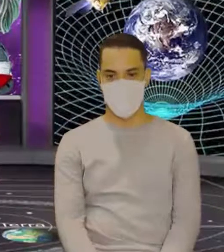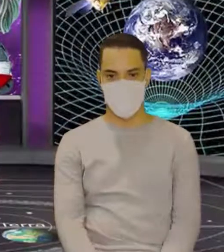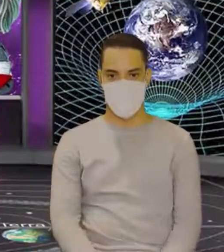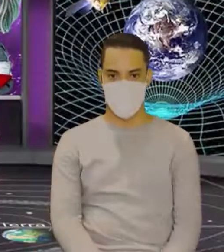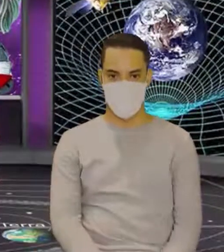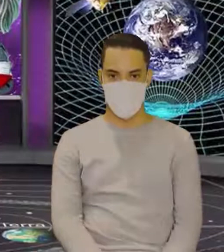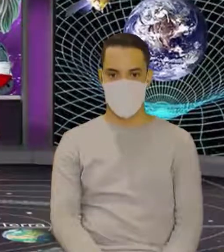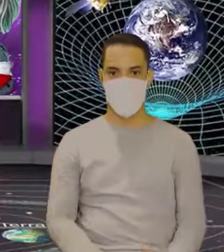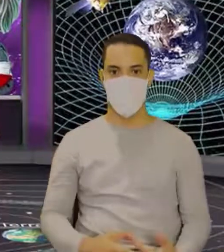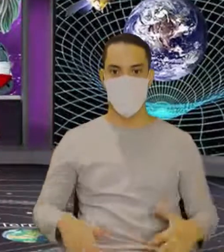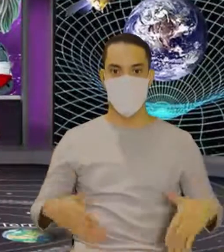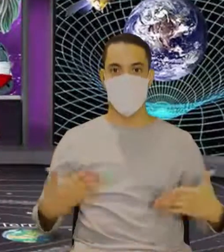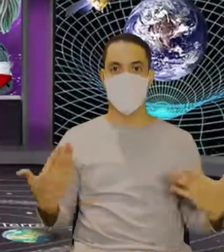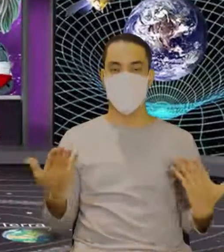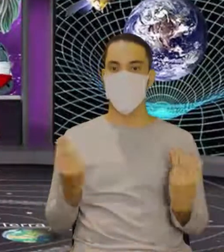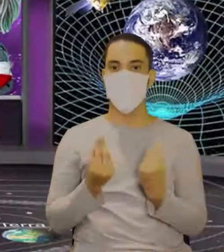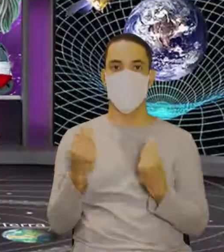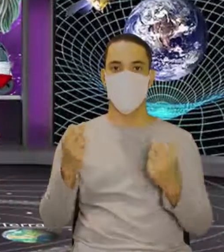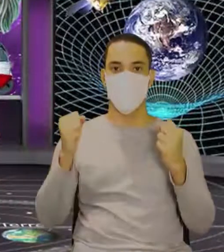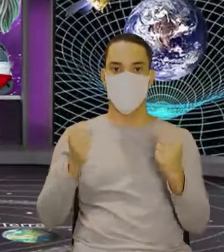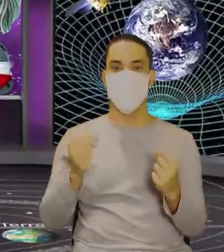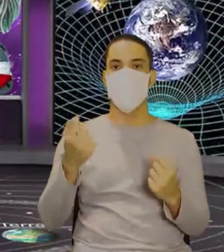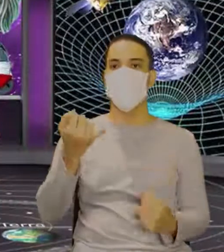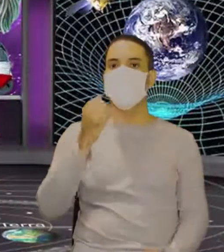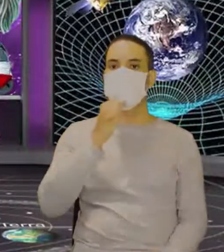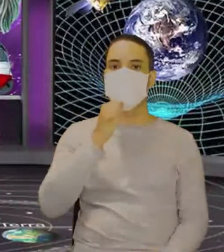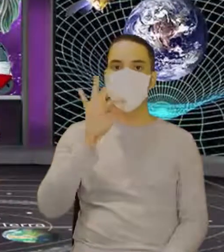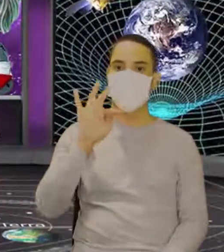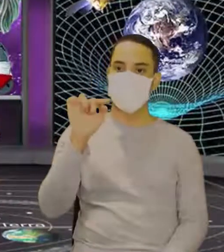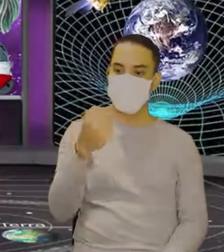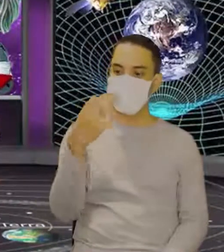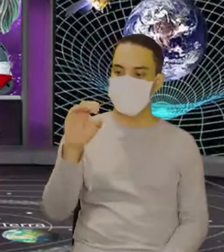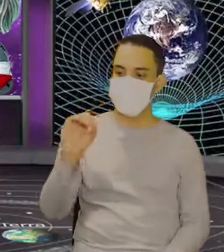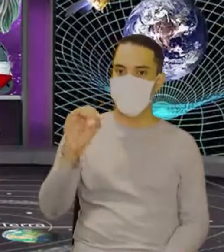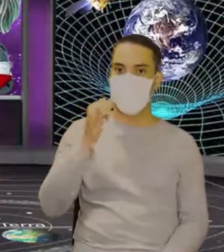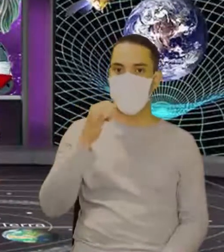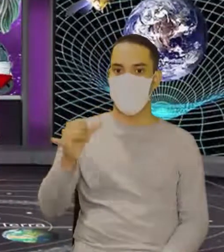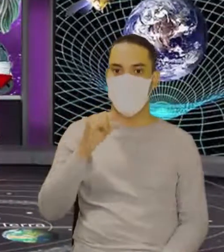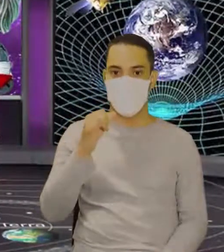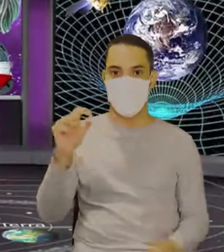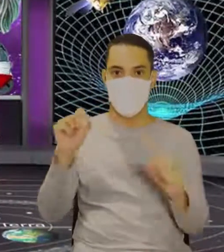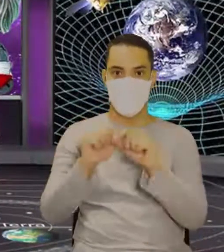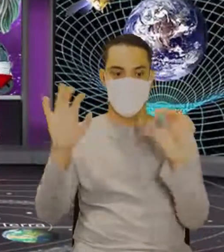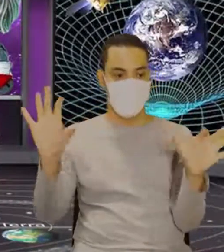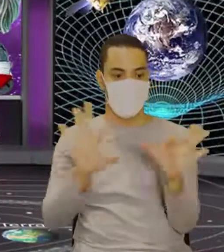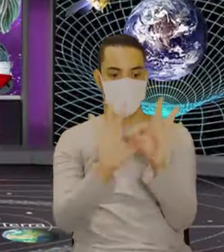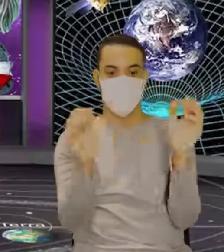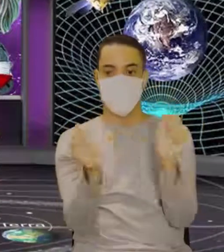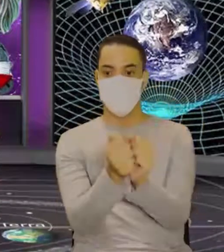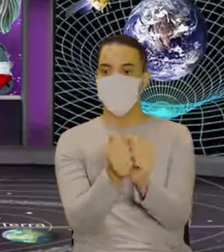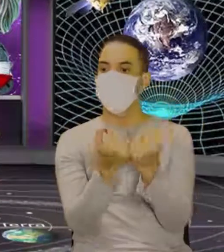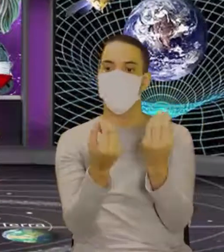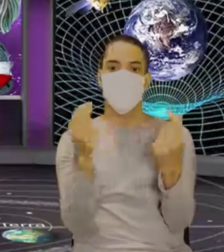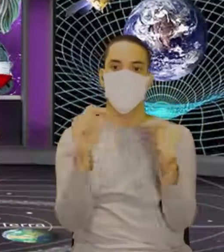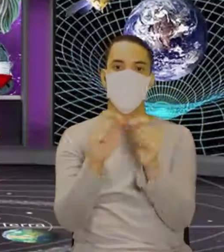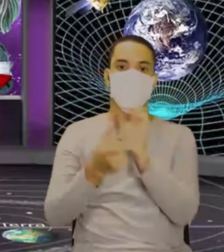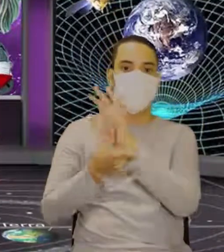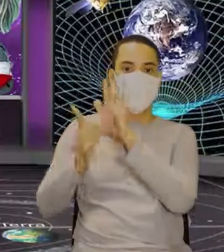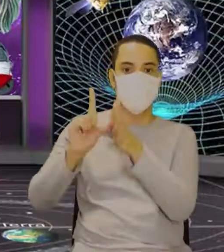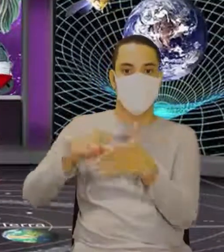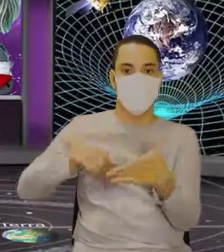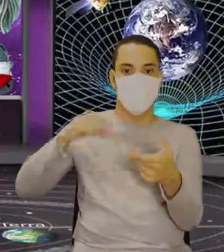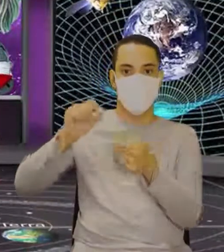exemplo, como é que eu poderia trabalhar com a tensão elétrica quando eu faço esse tipo de ligação? Vocês viram ali que eu vou fazer